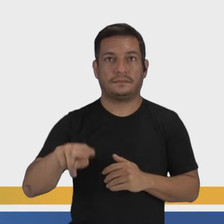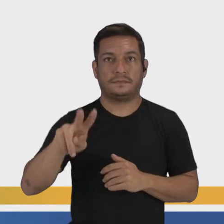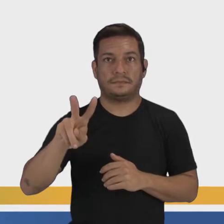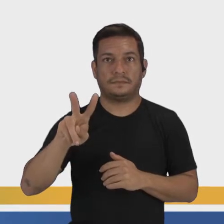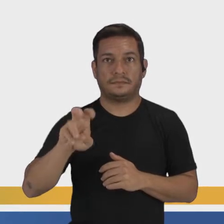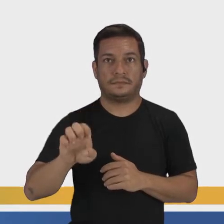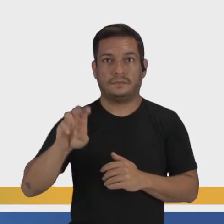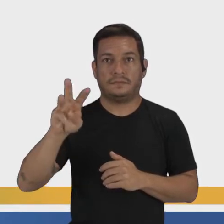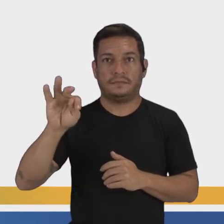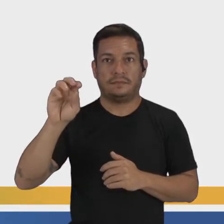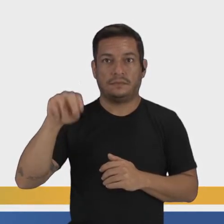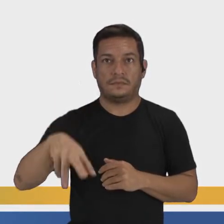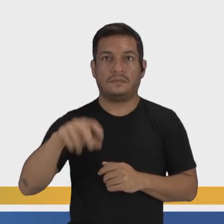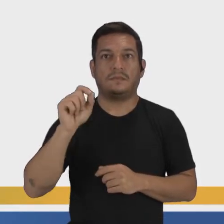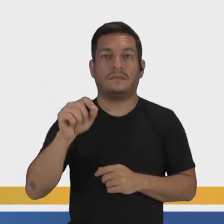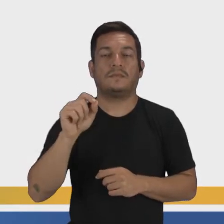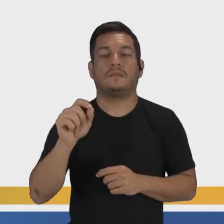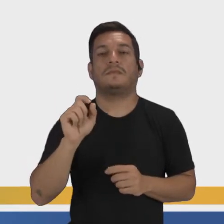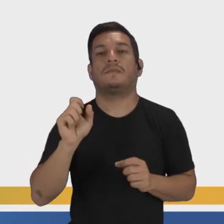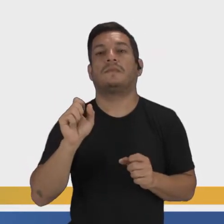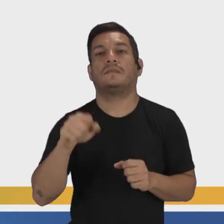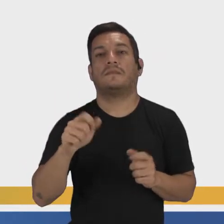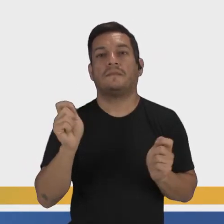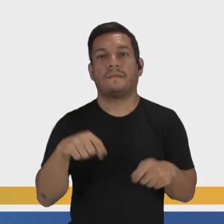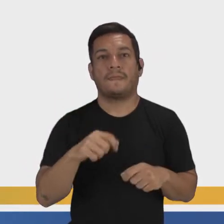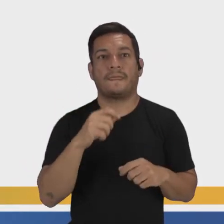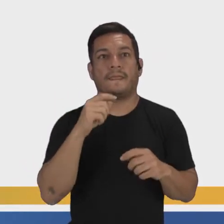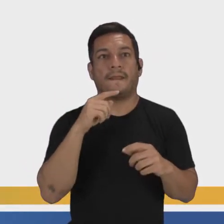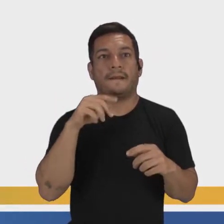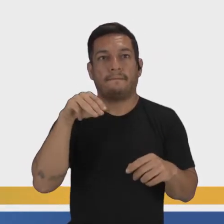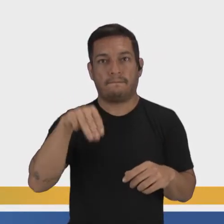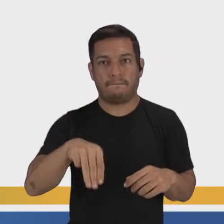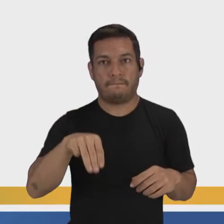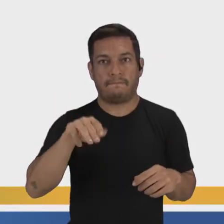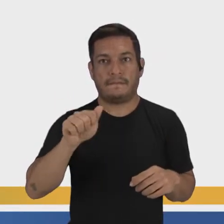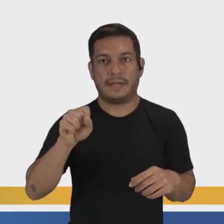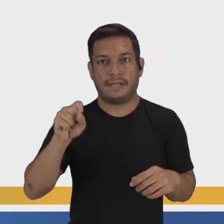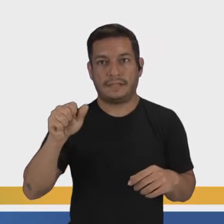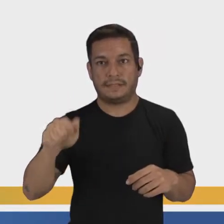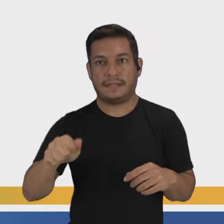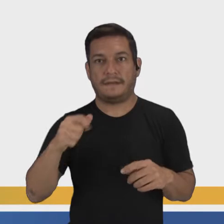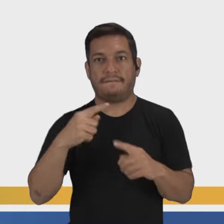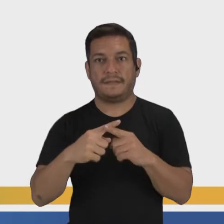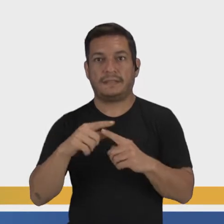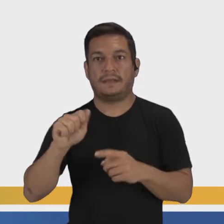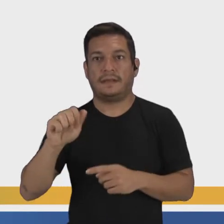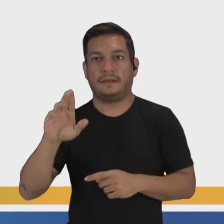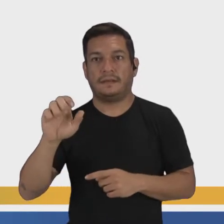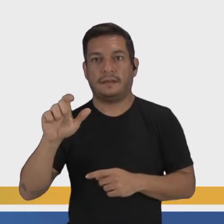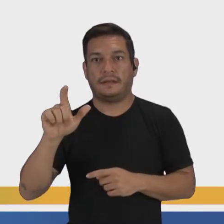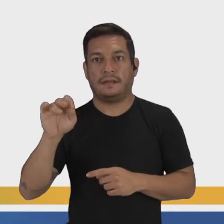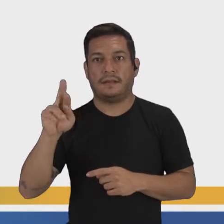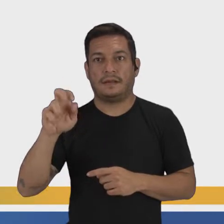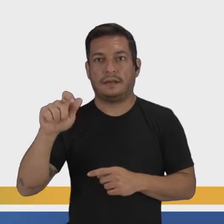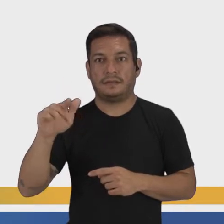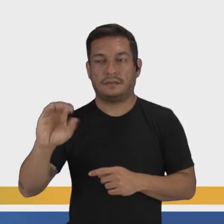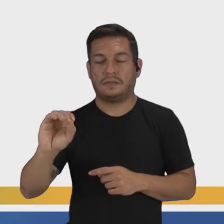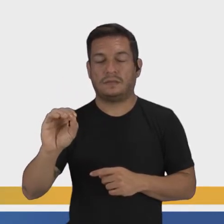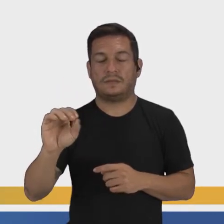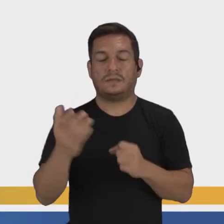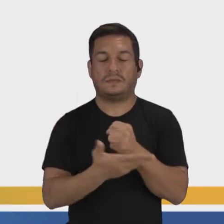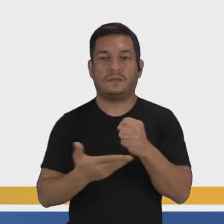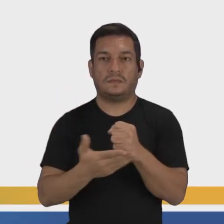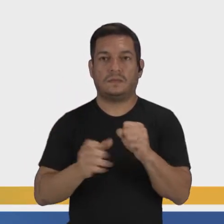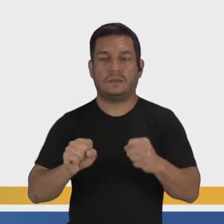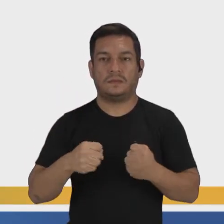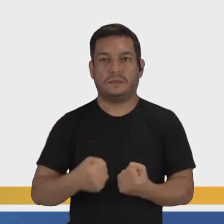resultante é proporcional ao produto massa vezes aceleração. Então, nós temos aí, de acordo com uma